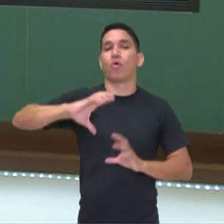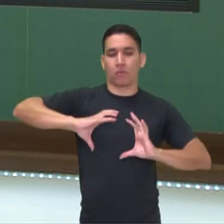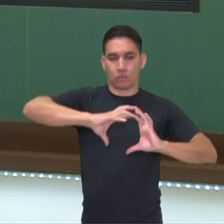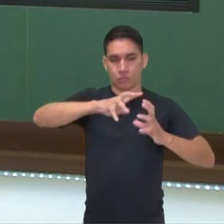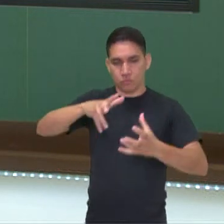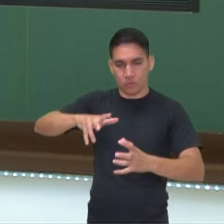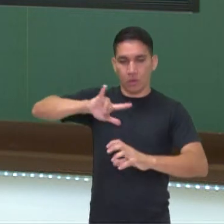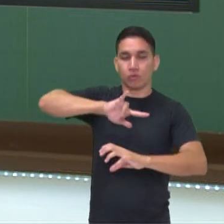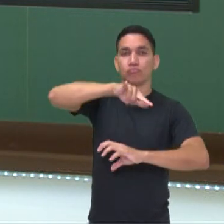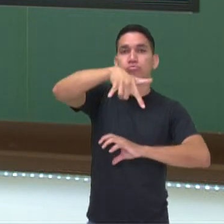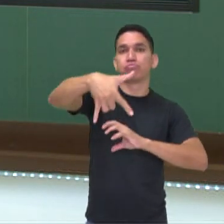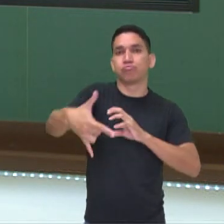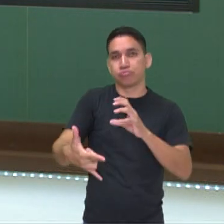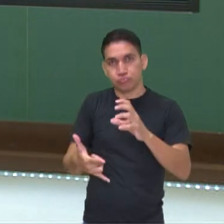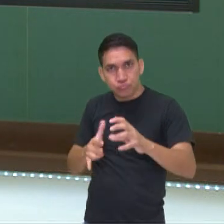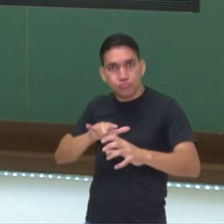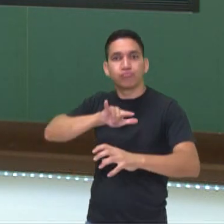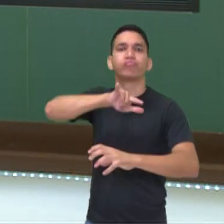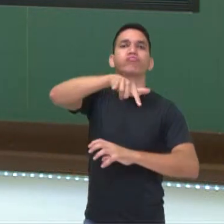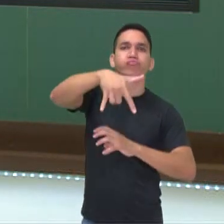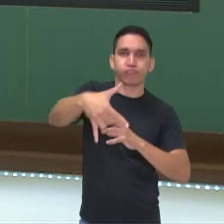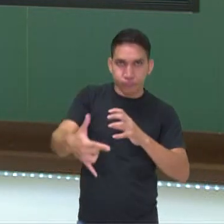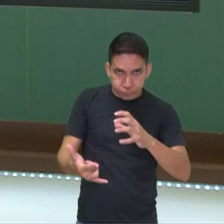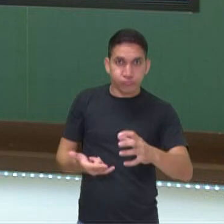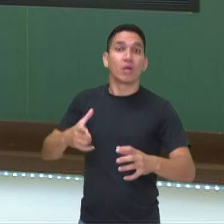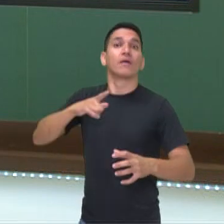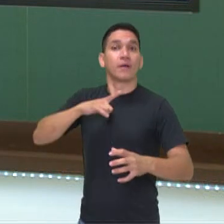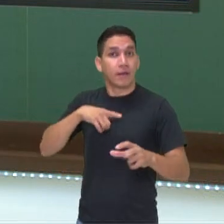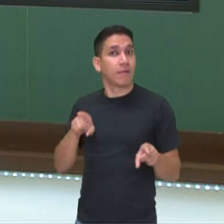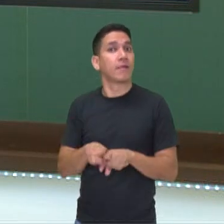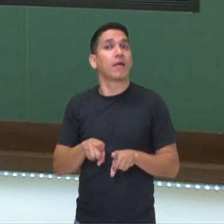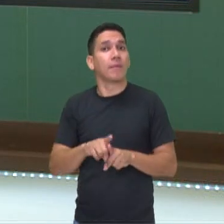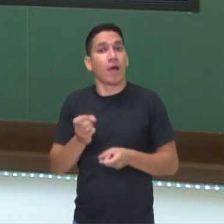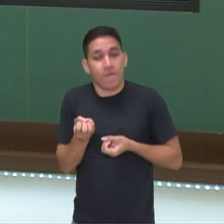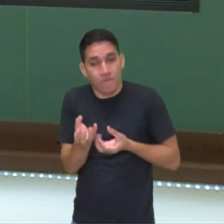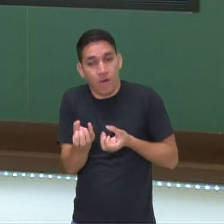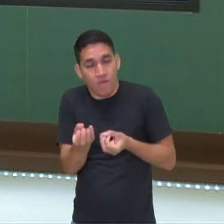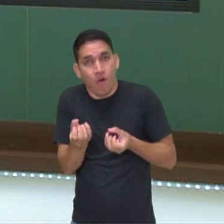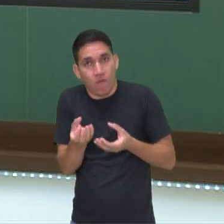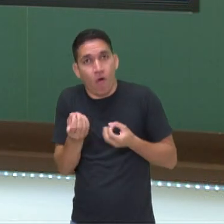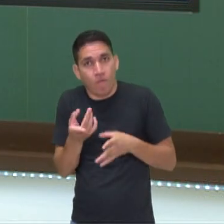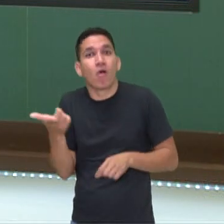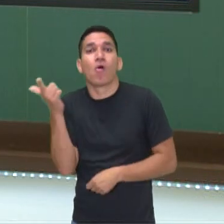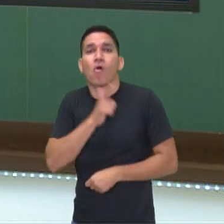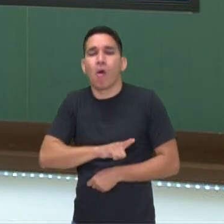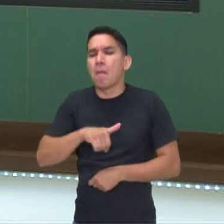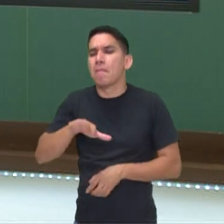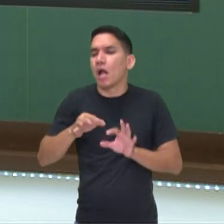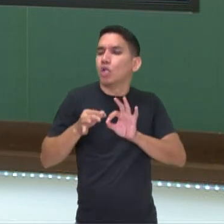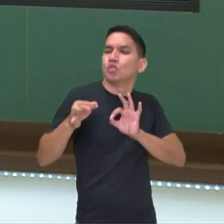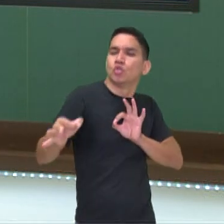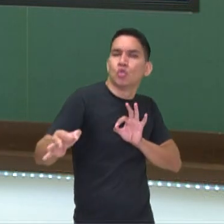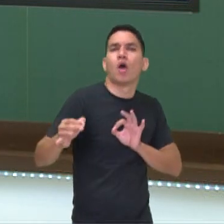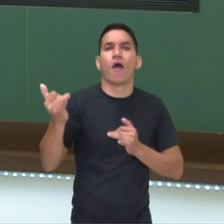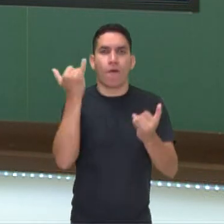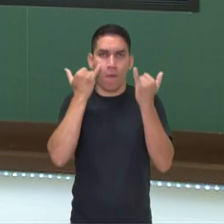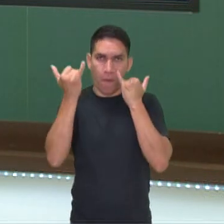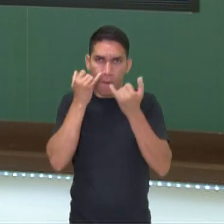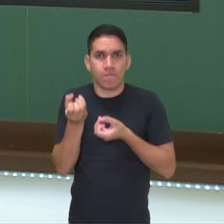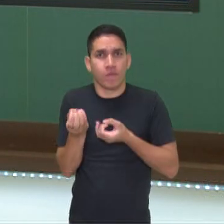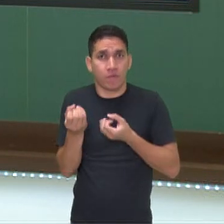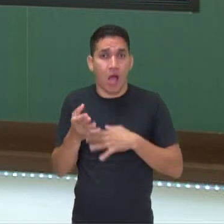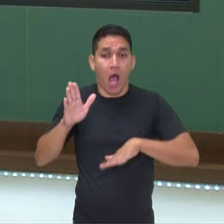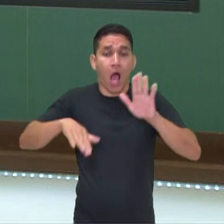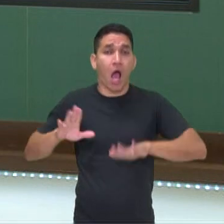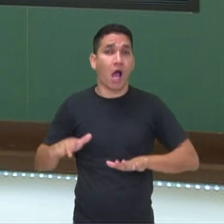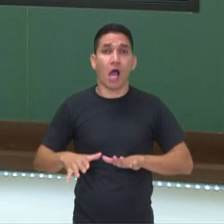estão orbitando o nosso planeta e que também estão levando as informações até os lugares mais distantes, lugares que muitas vezes